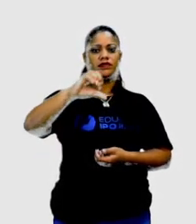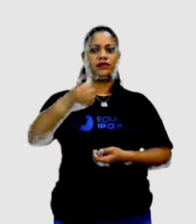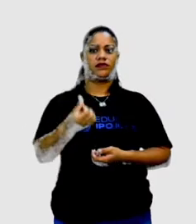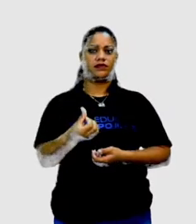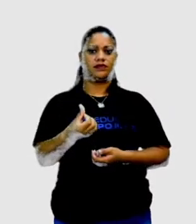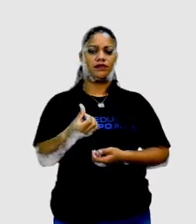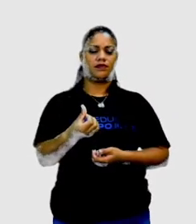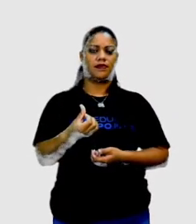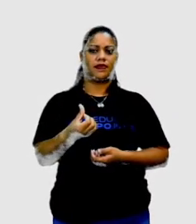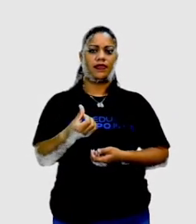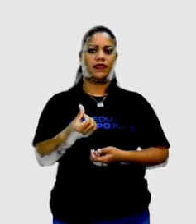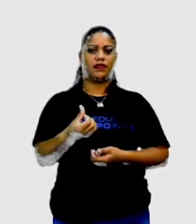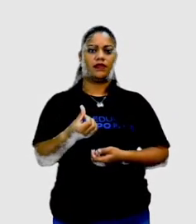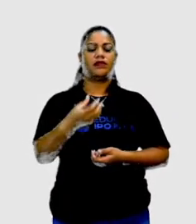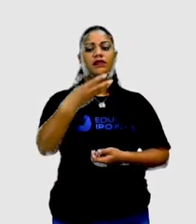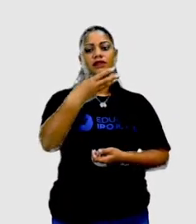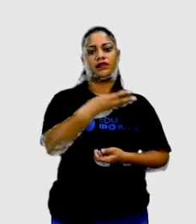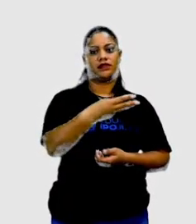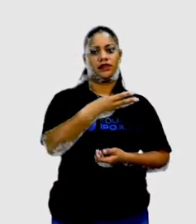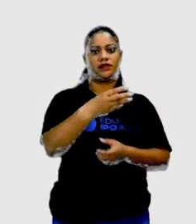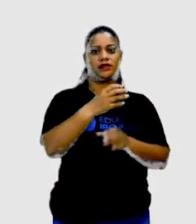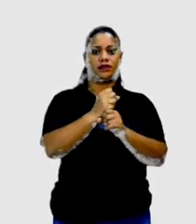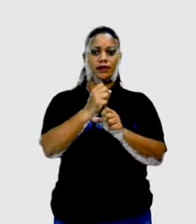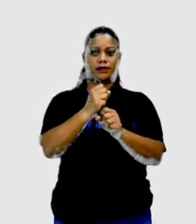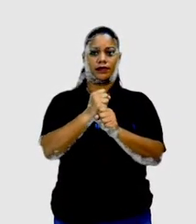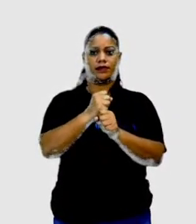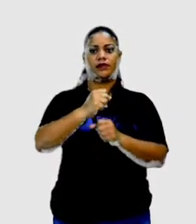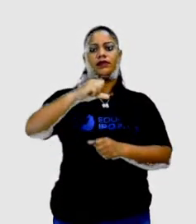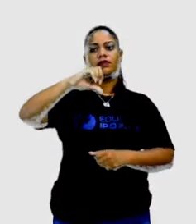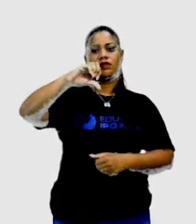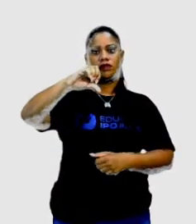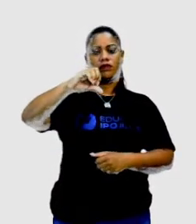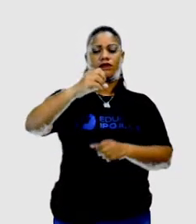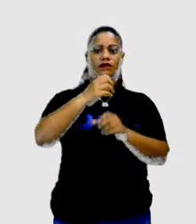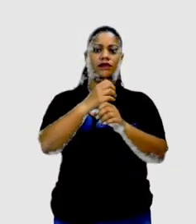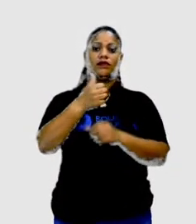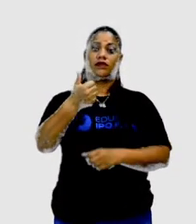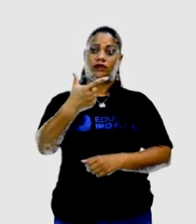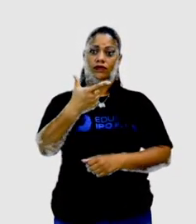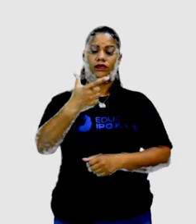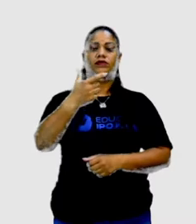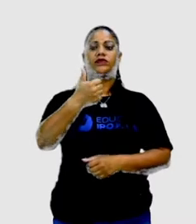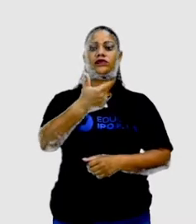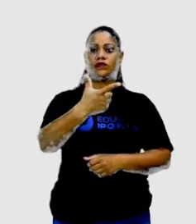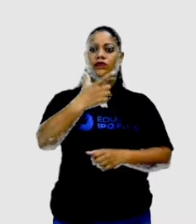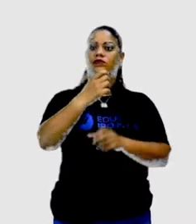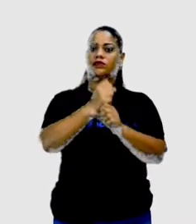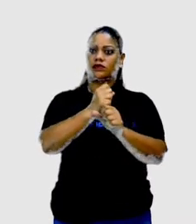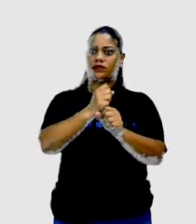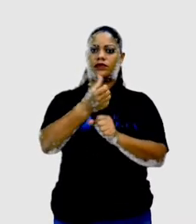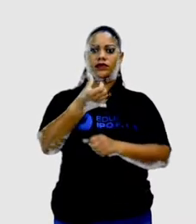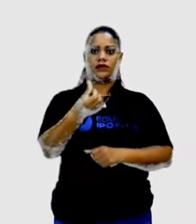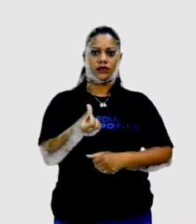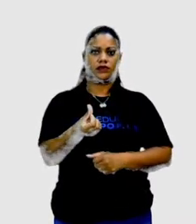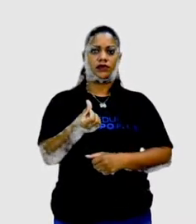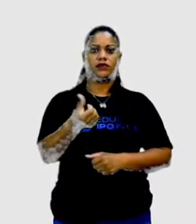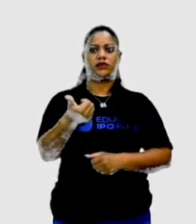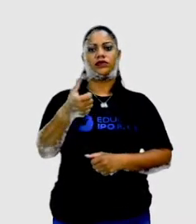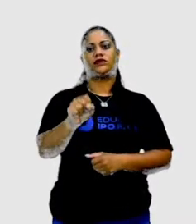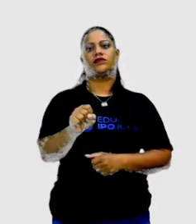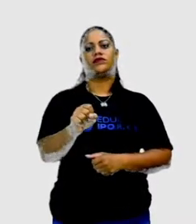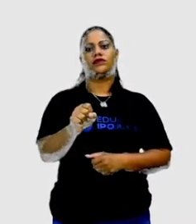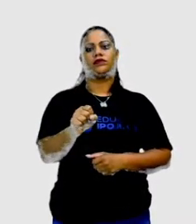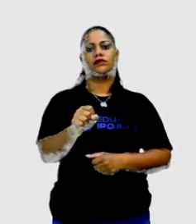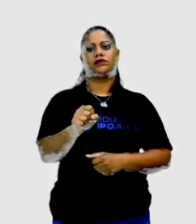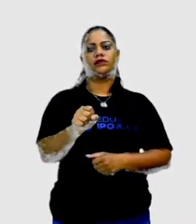396 vai ser 3 mais 9, 12. 12 mais 6,